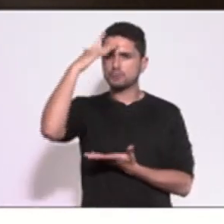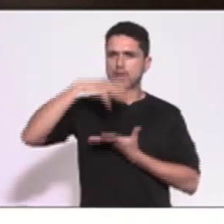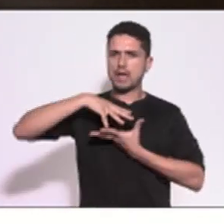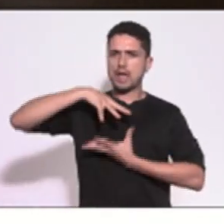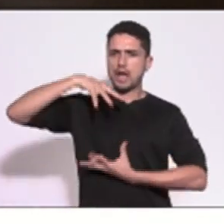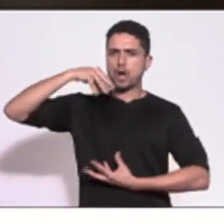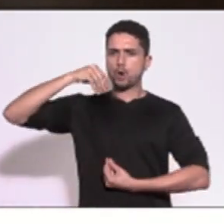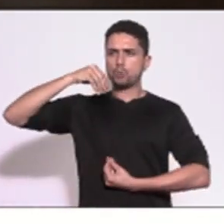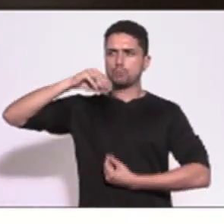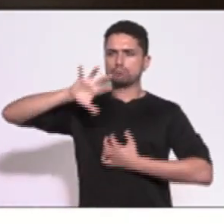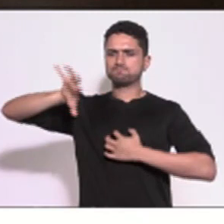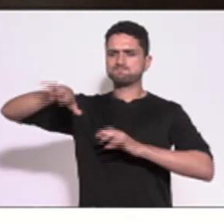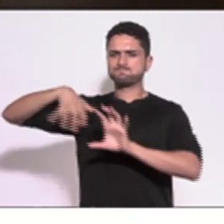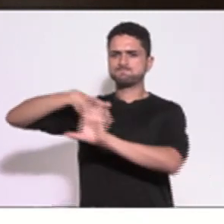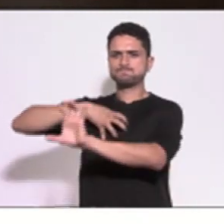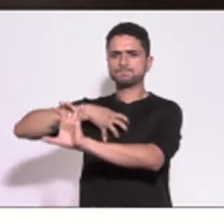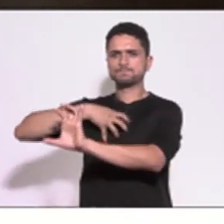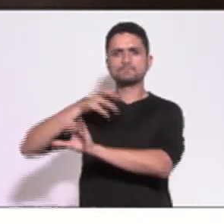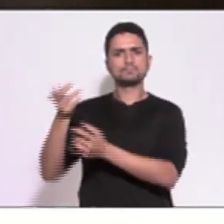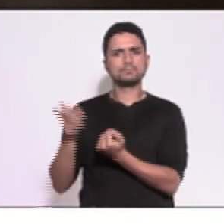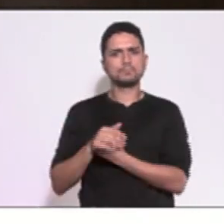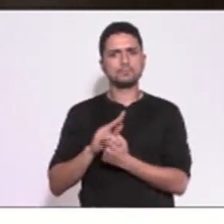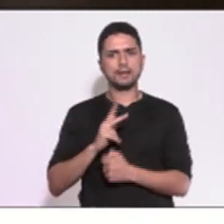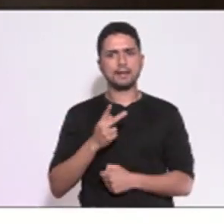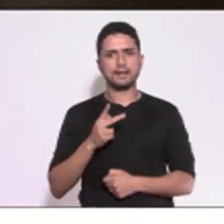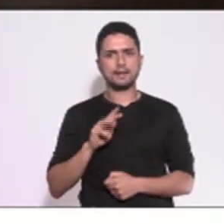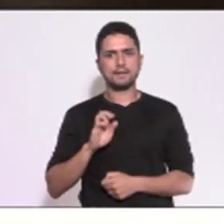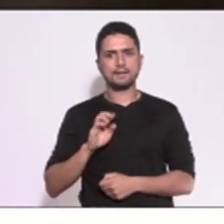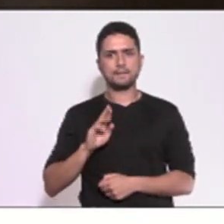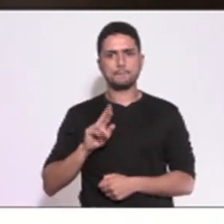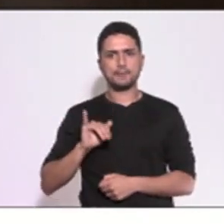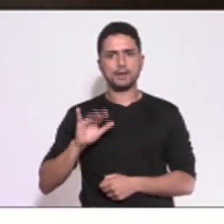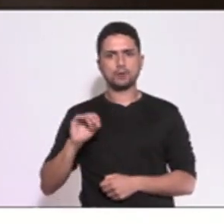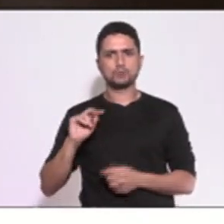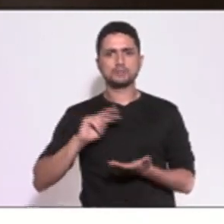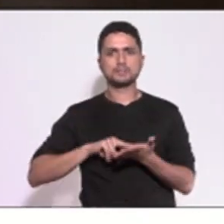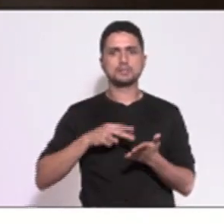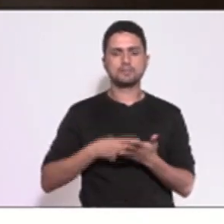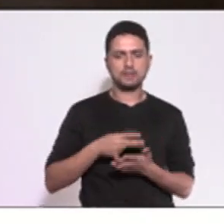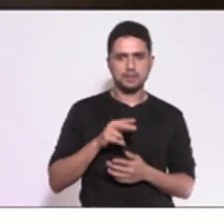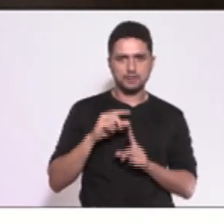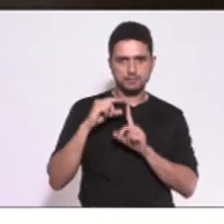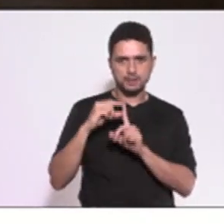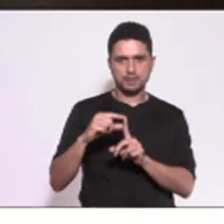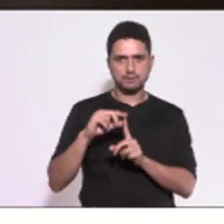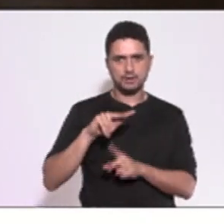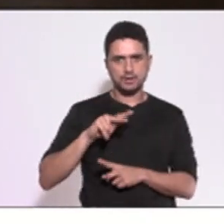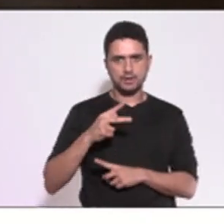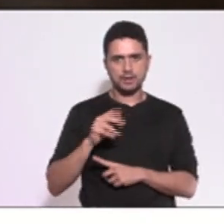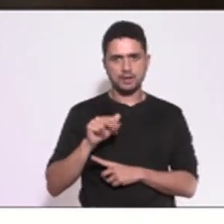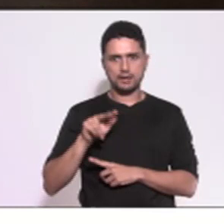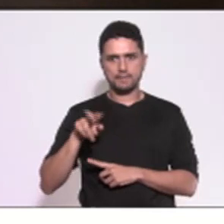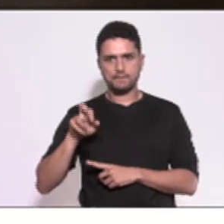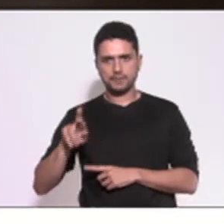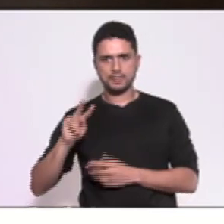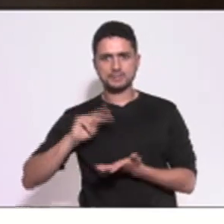Em hebraico, a palavra amigo é haver, que vem da palavra conectado, o